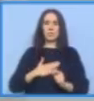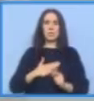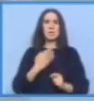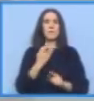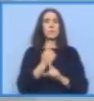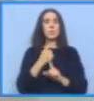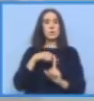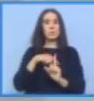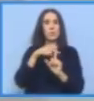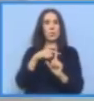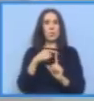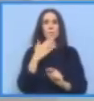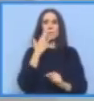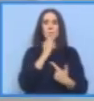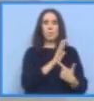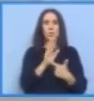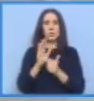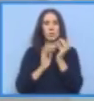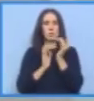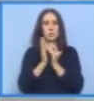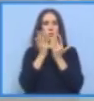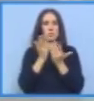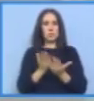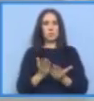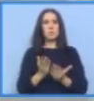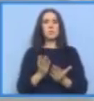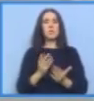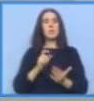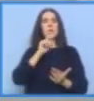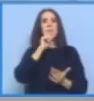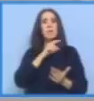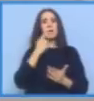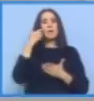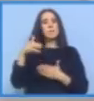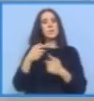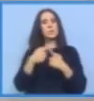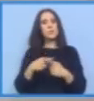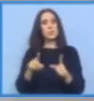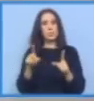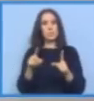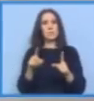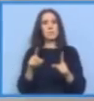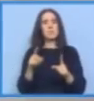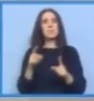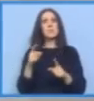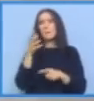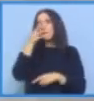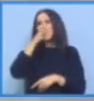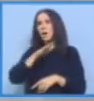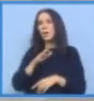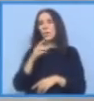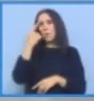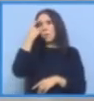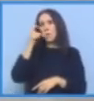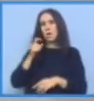porque a cruz me mostra em Jesus Cristo que é possível um caminho diferente do que aquele do ódio ou da